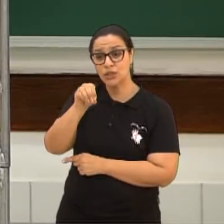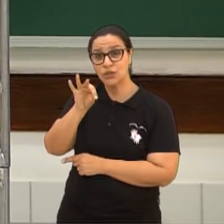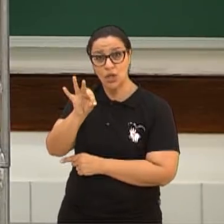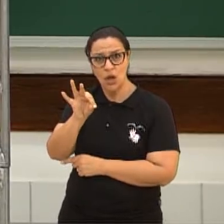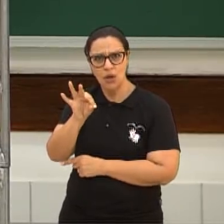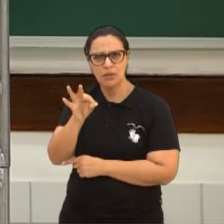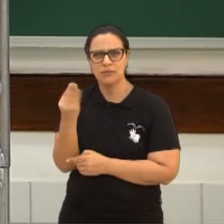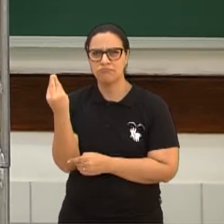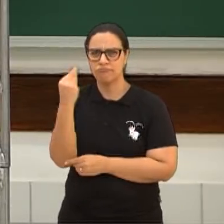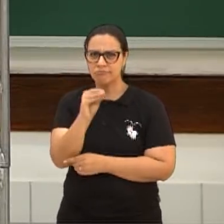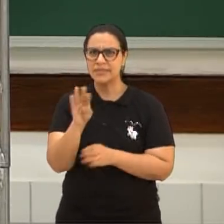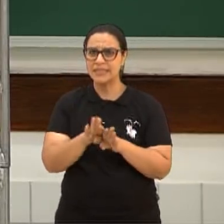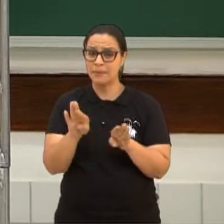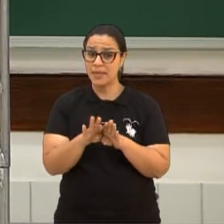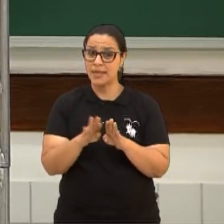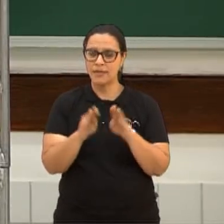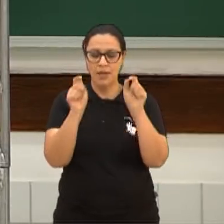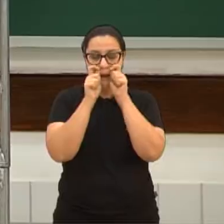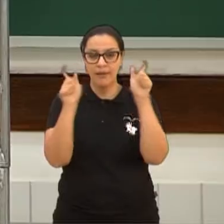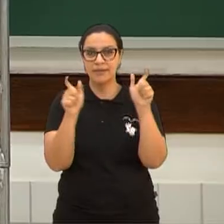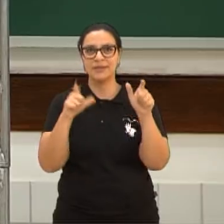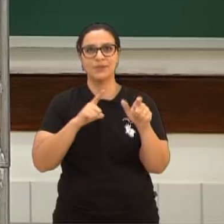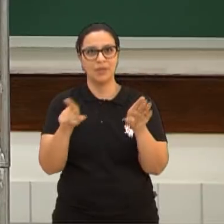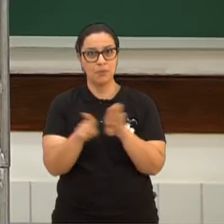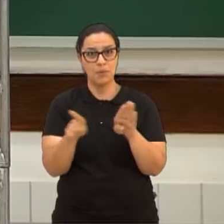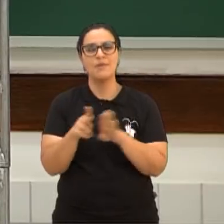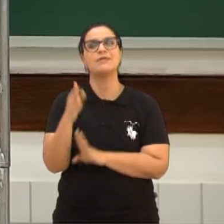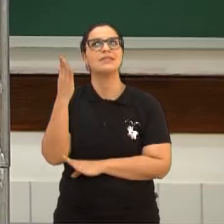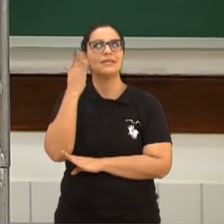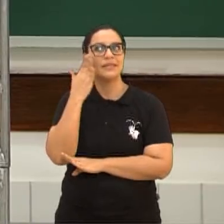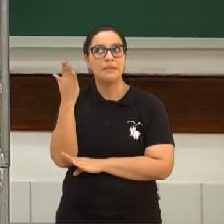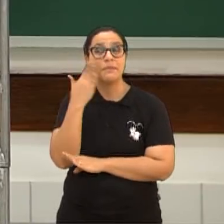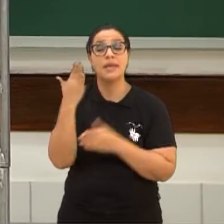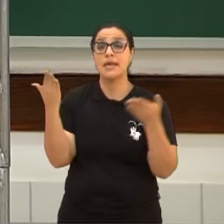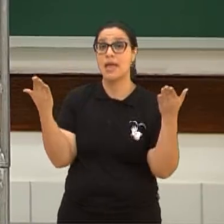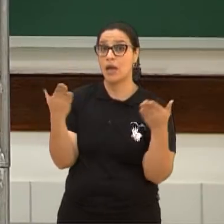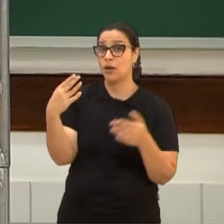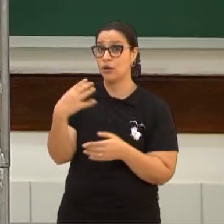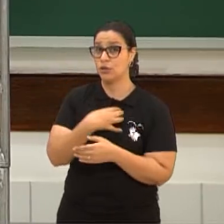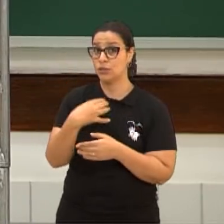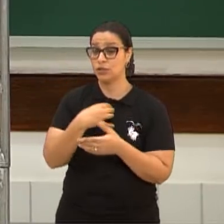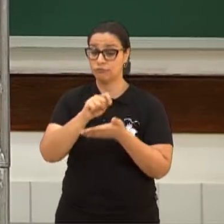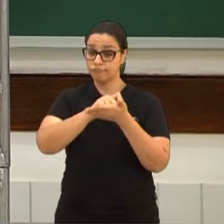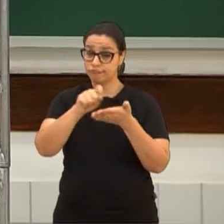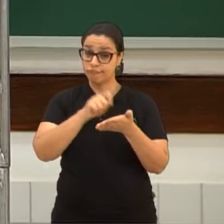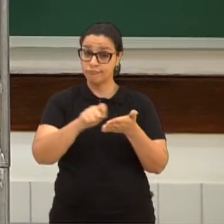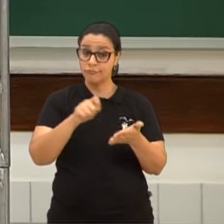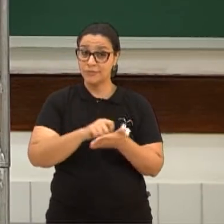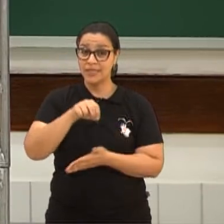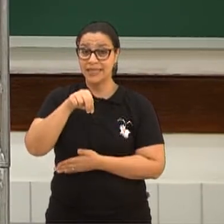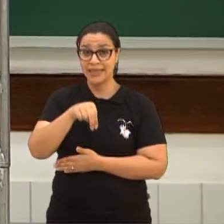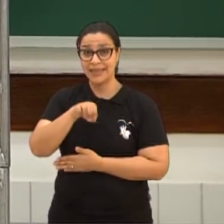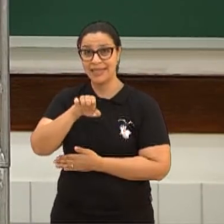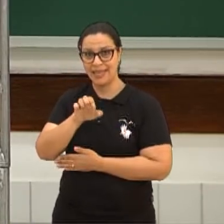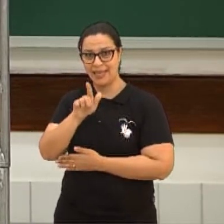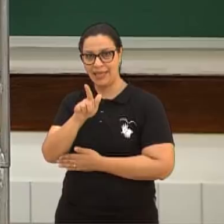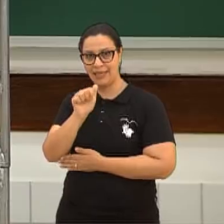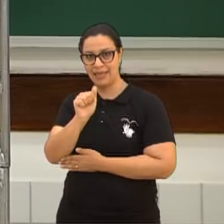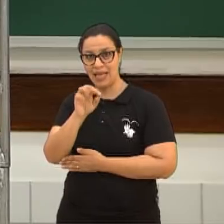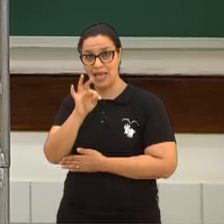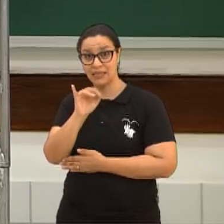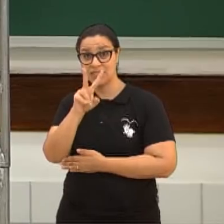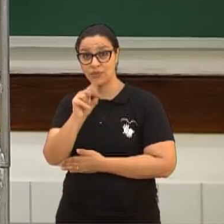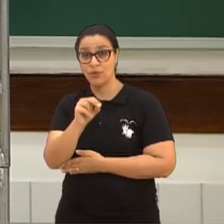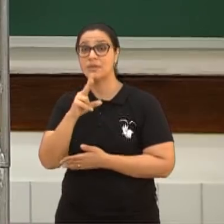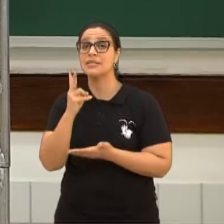o not, deixa ele em destaque, para você saber que agora a forma negativa, eu acrescento o not